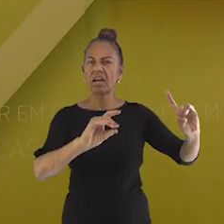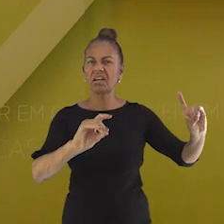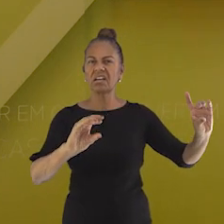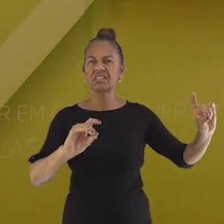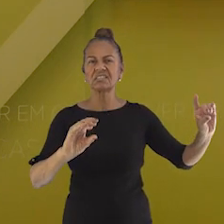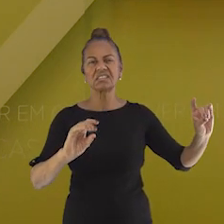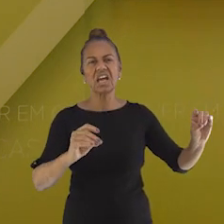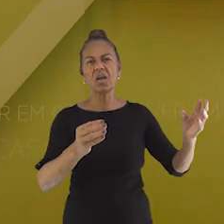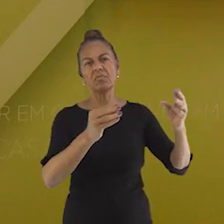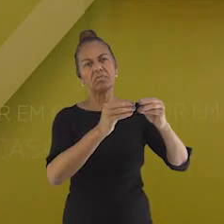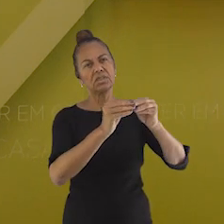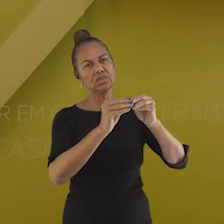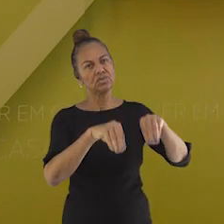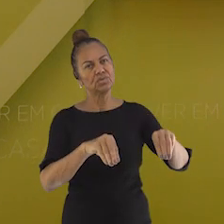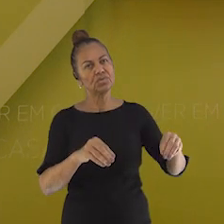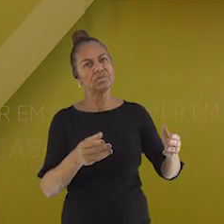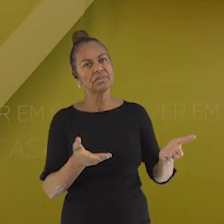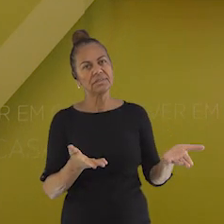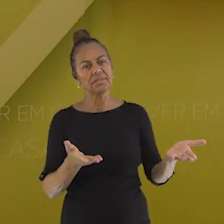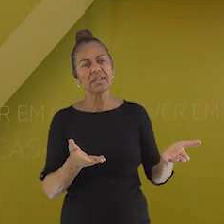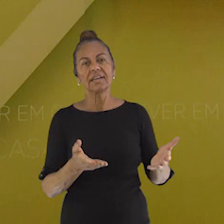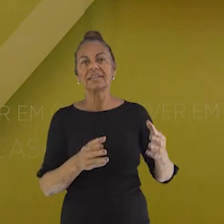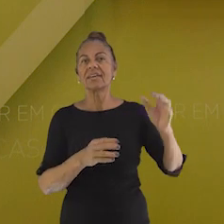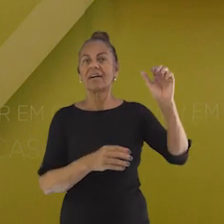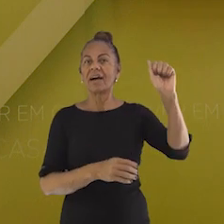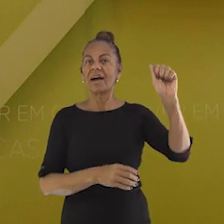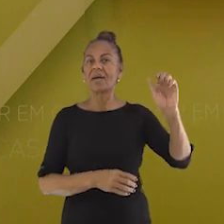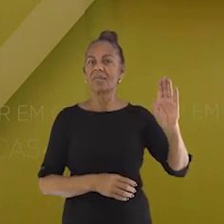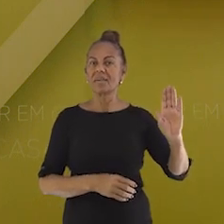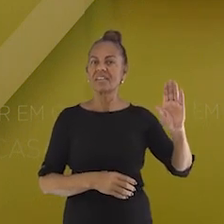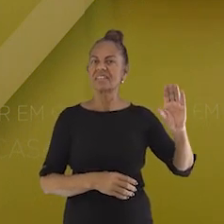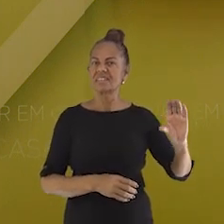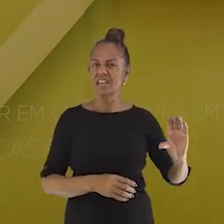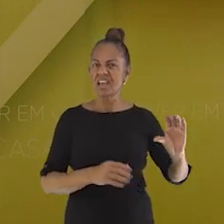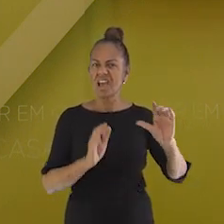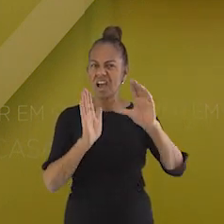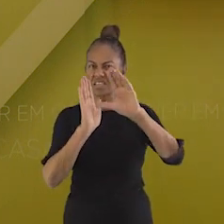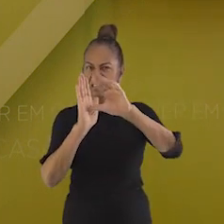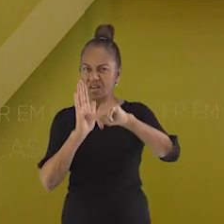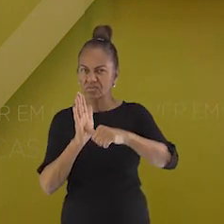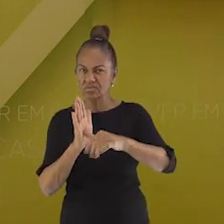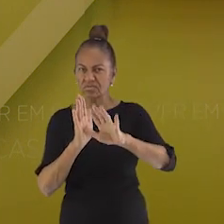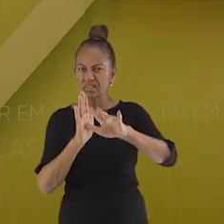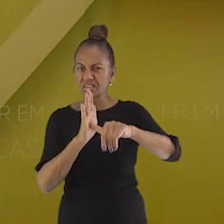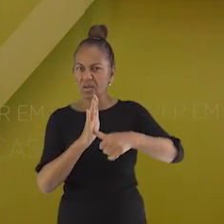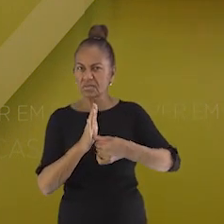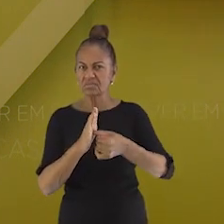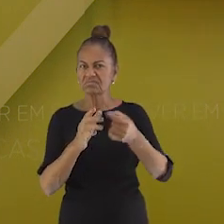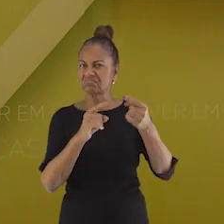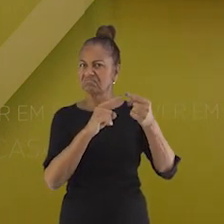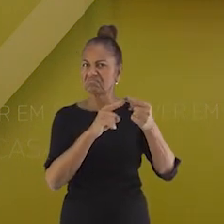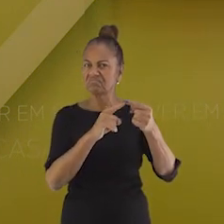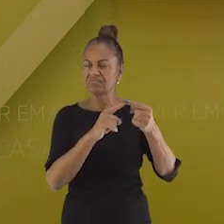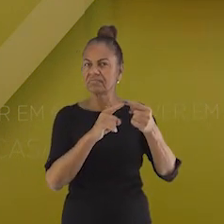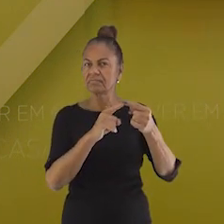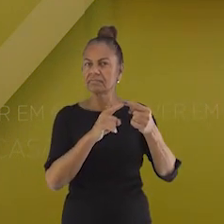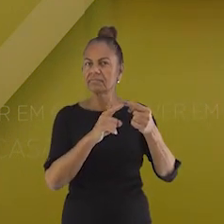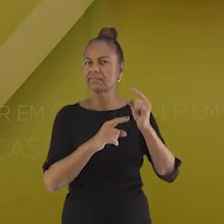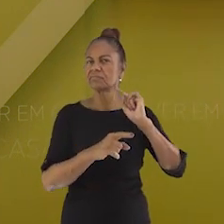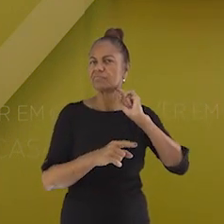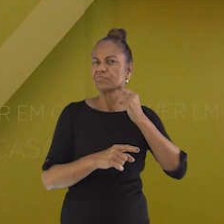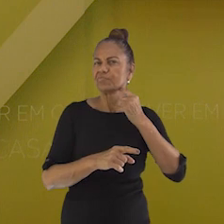manguezais. Assim, qual das alternativas vocês escolheram? Assalto? Letra A? Letra